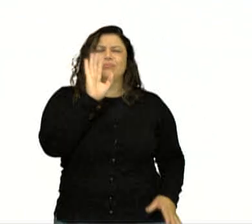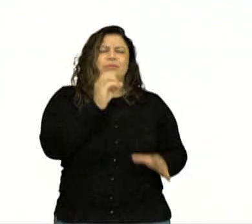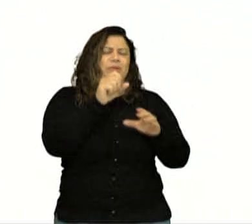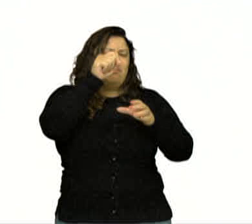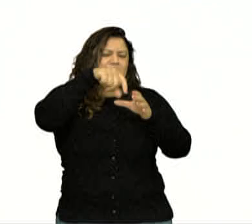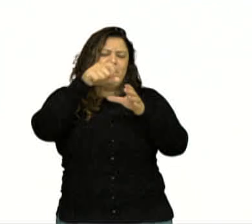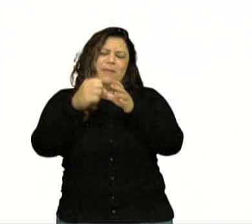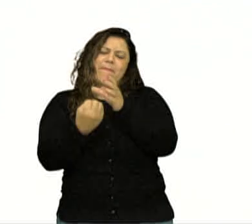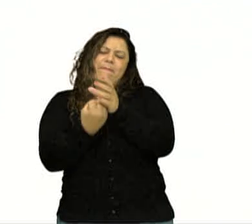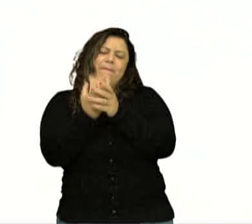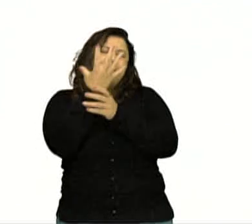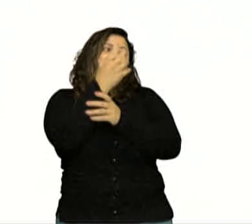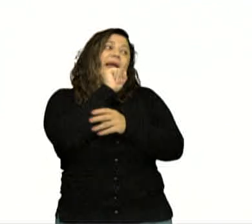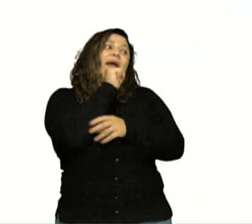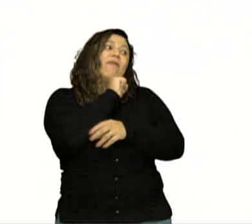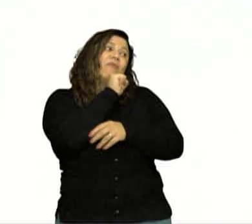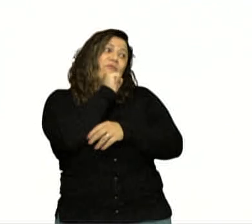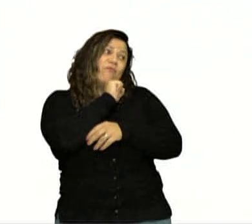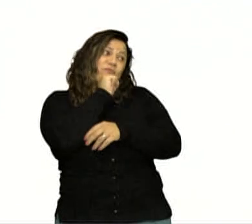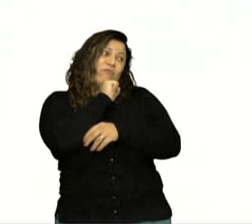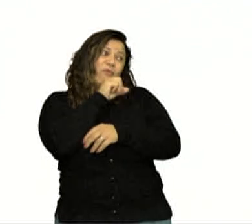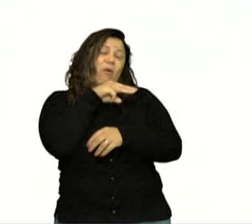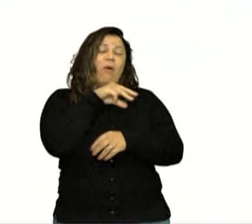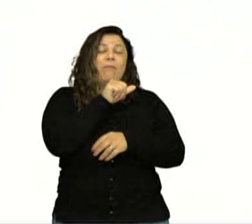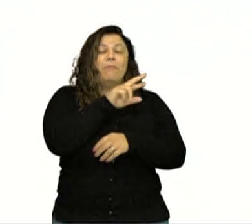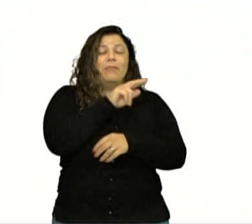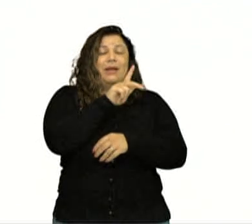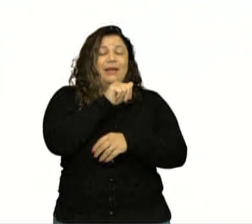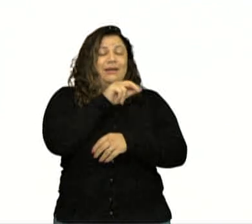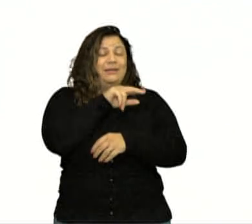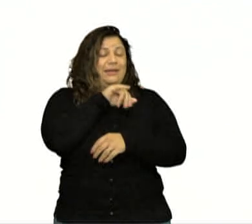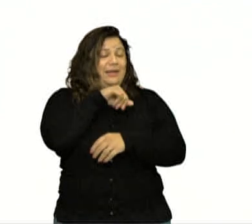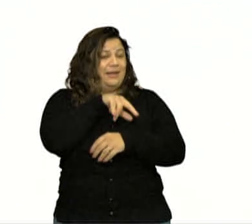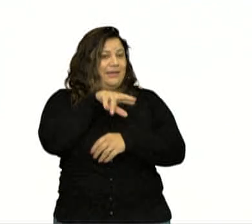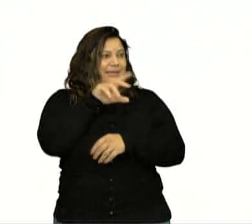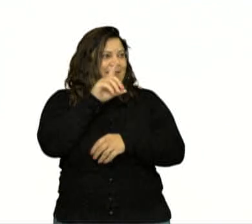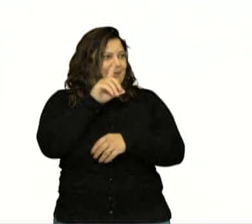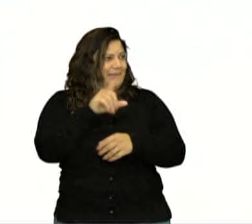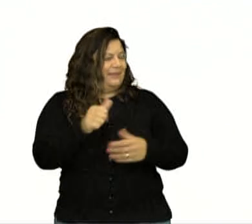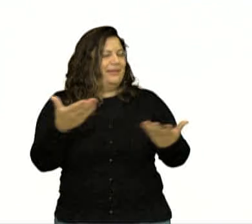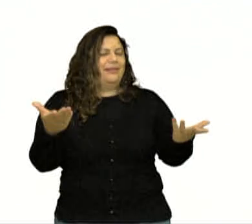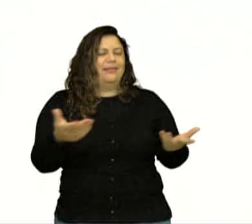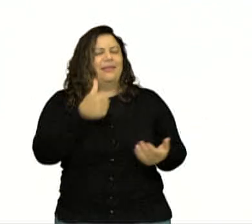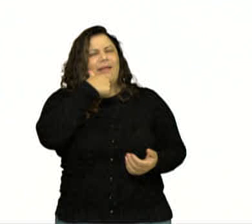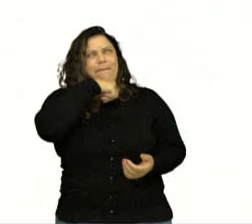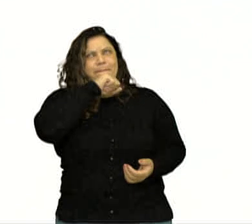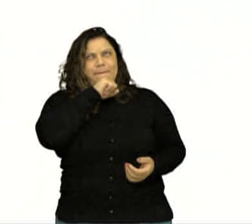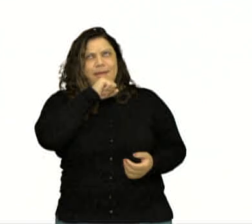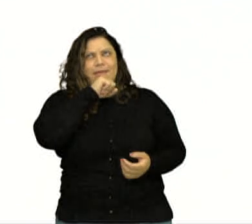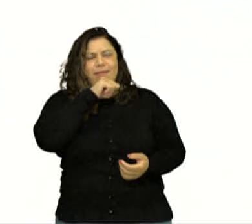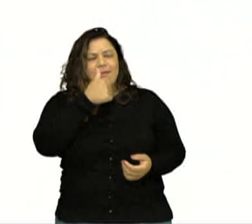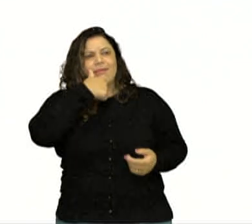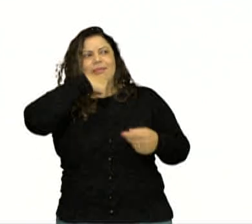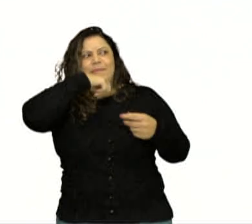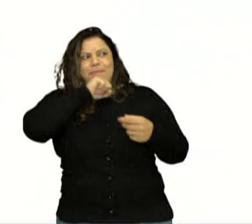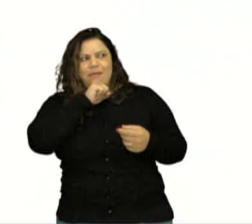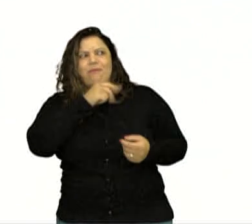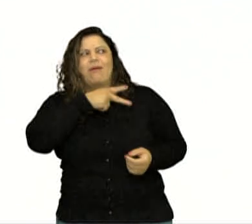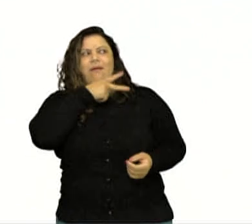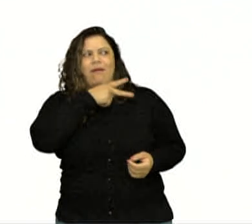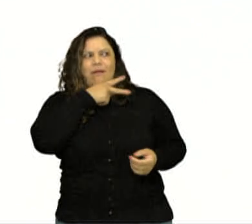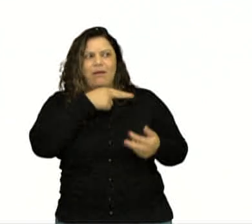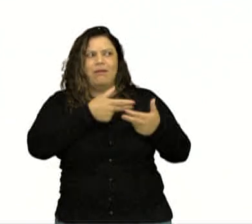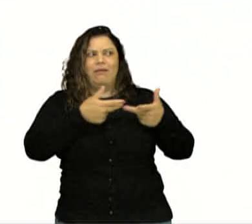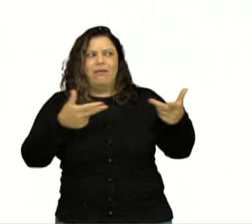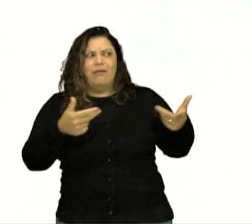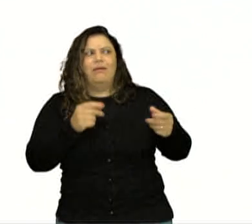avó, Margarida, mãe da minha mãe, sua trisavó. Rosa nunca se queixou da vida com Antero.